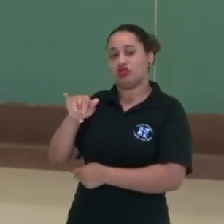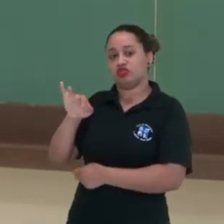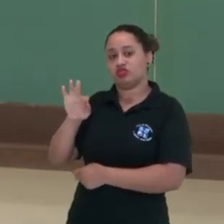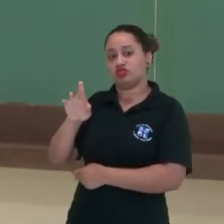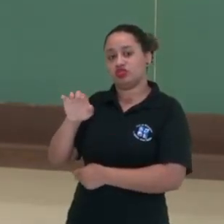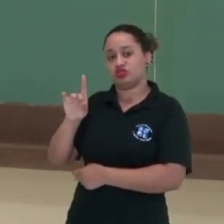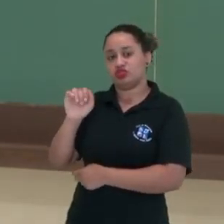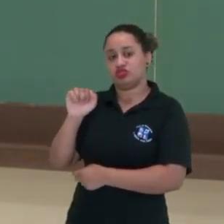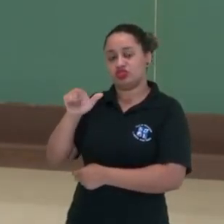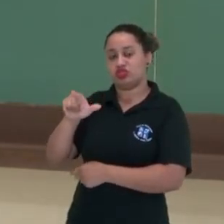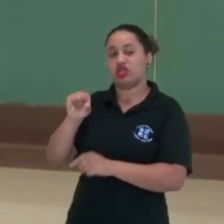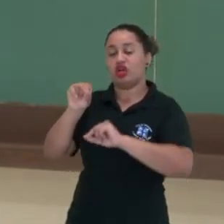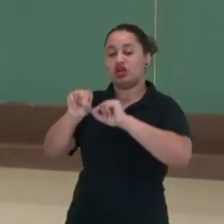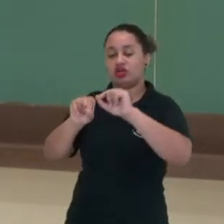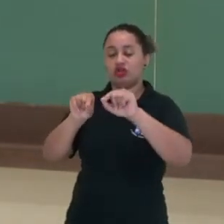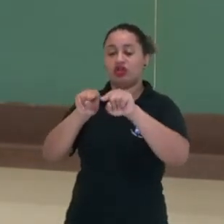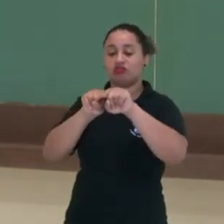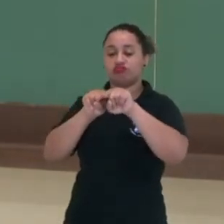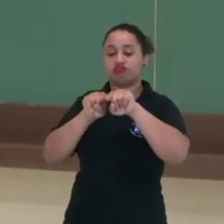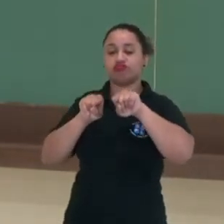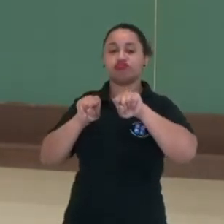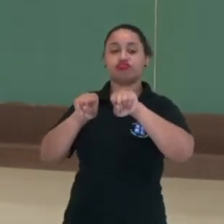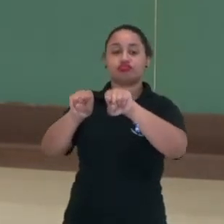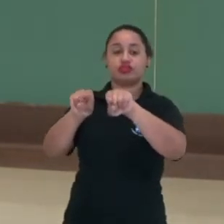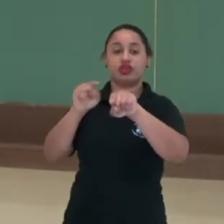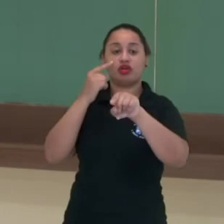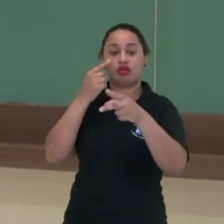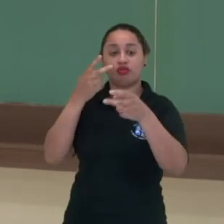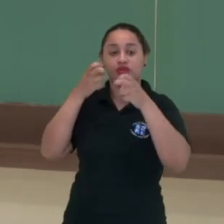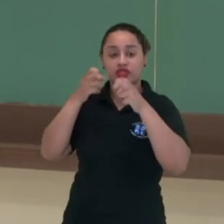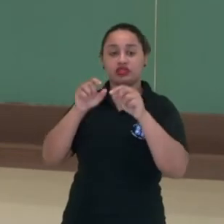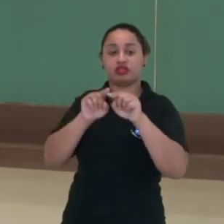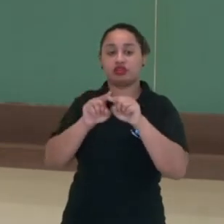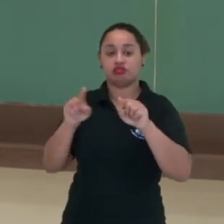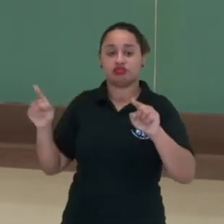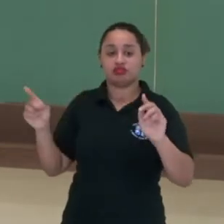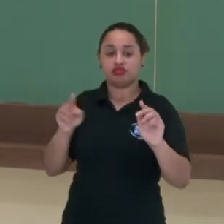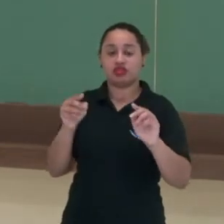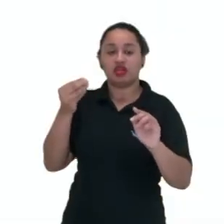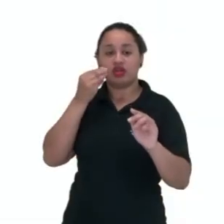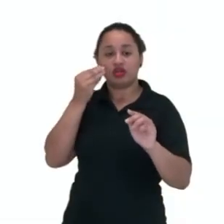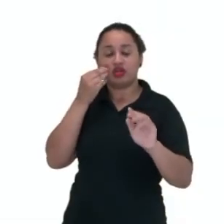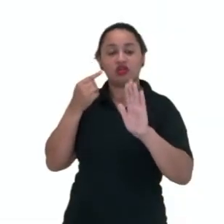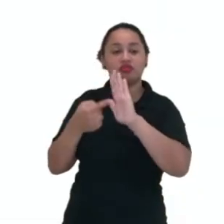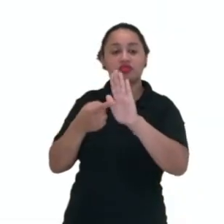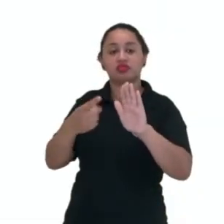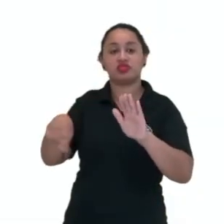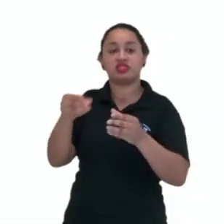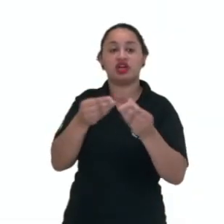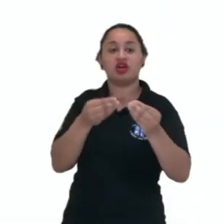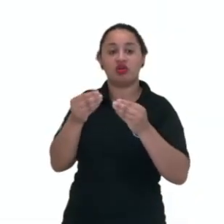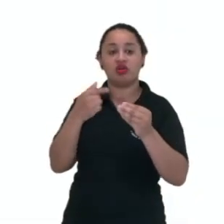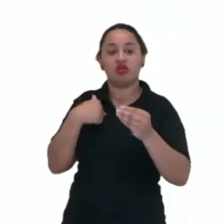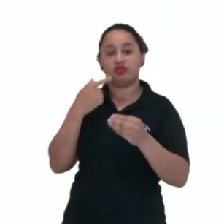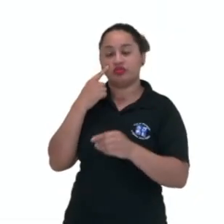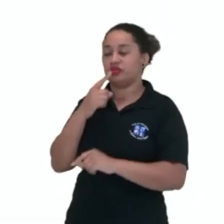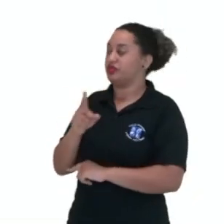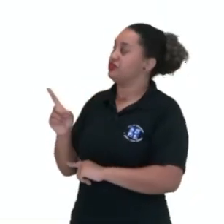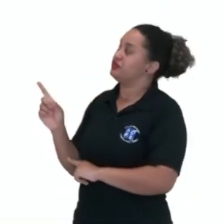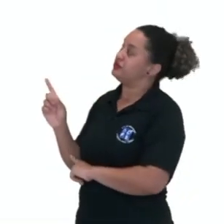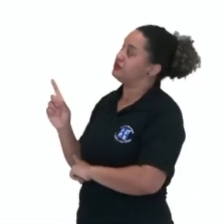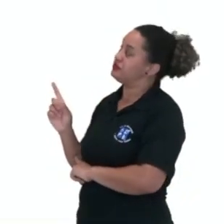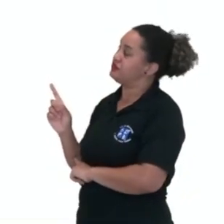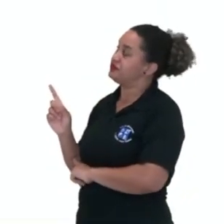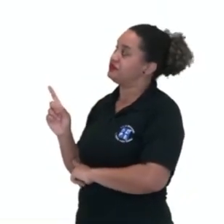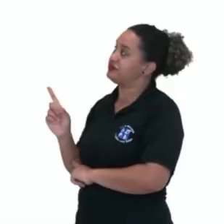que é paralela à sua geração. Observem aqui, é um experimento para mostrar para vocês que é uma onda longitudinal, por